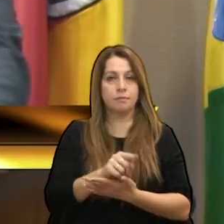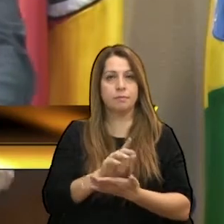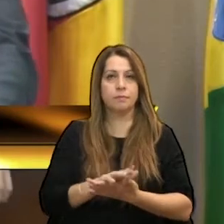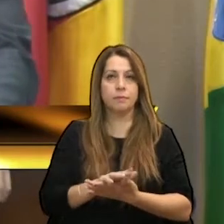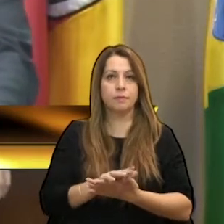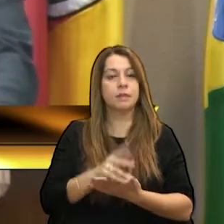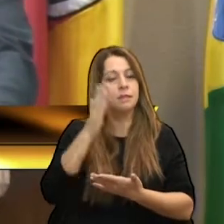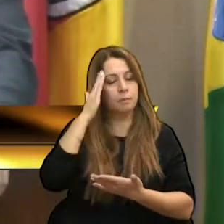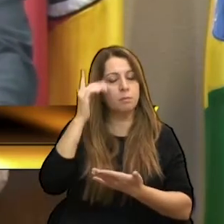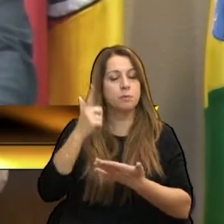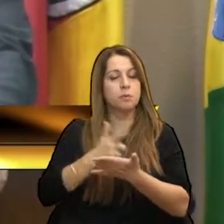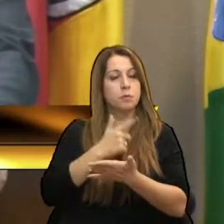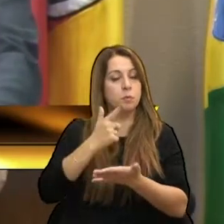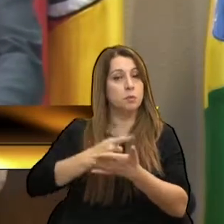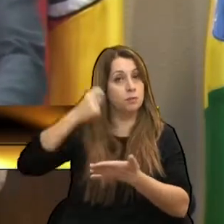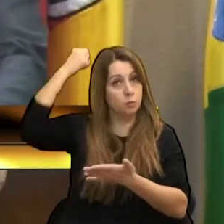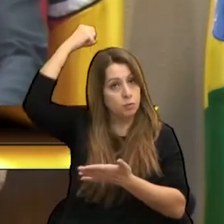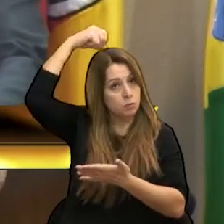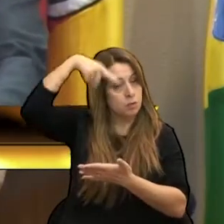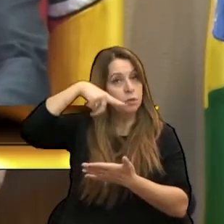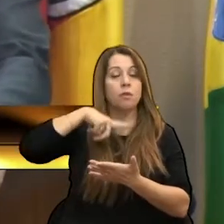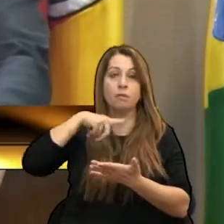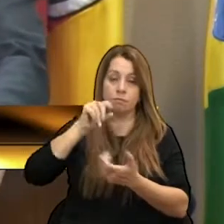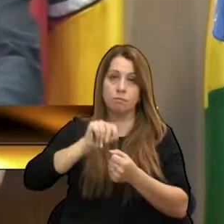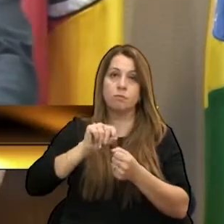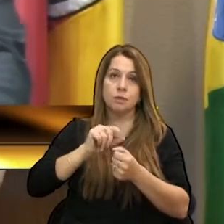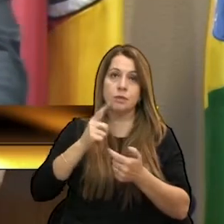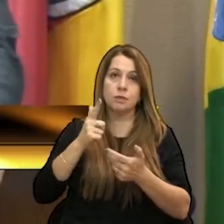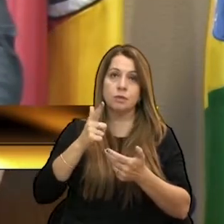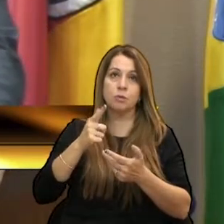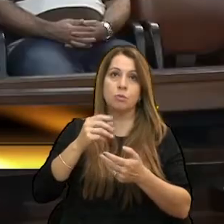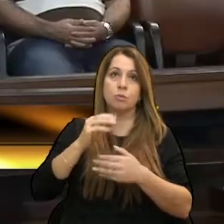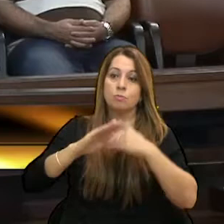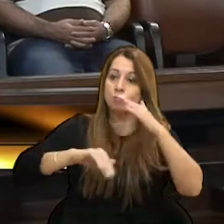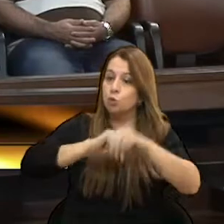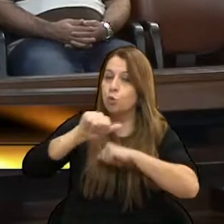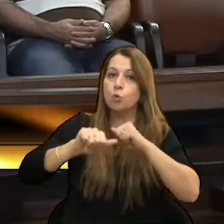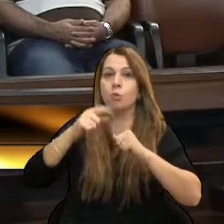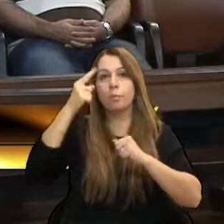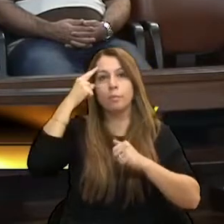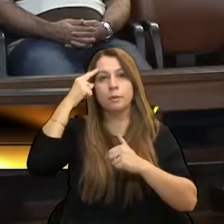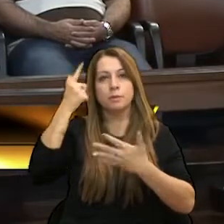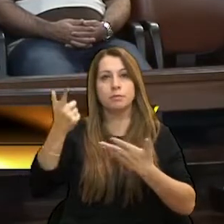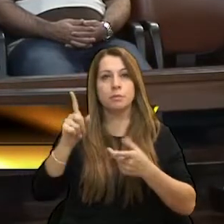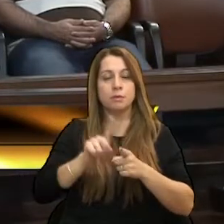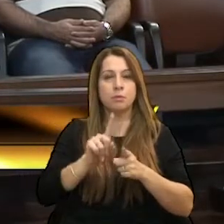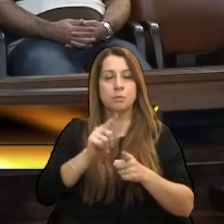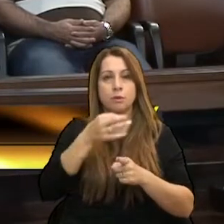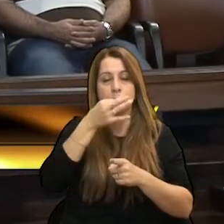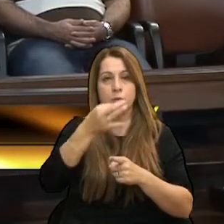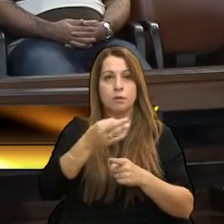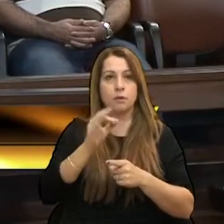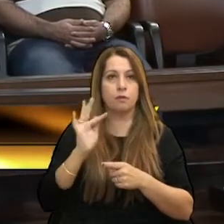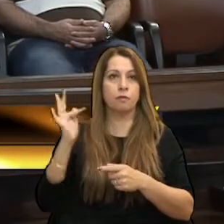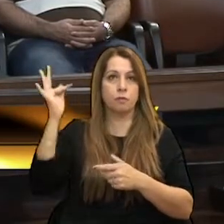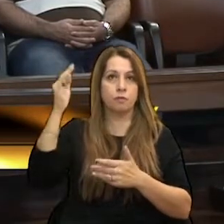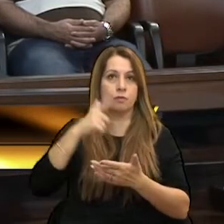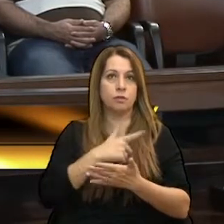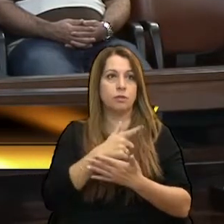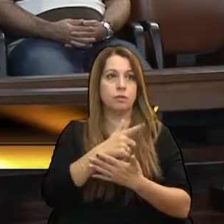o Livro dos Espíritos foi uma obra que revolucionou o pensamento, inclusive do ponto de vista filosófico.